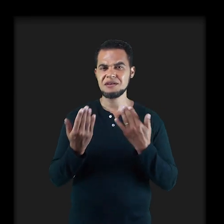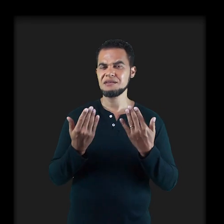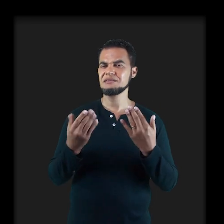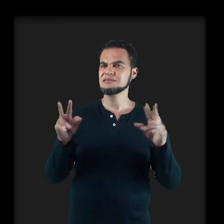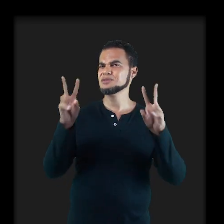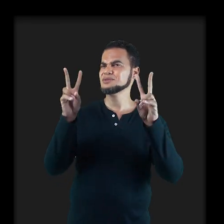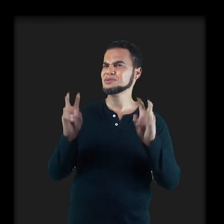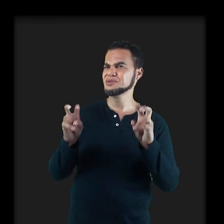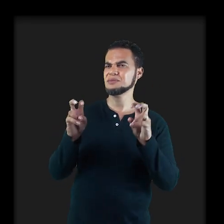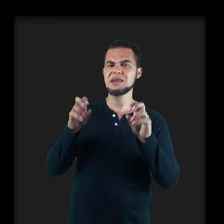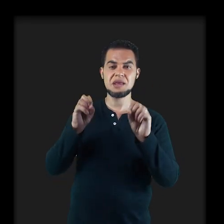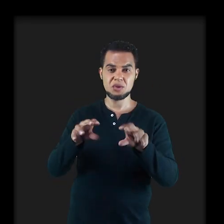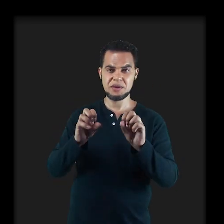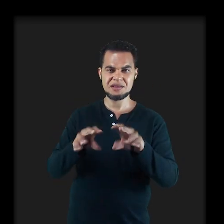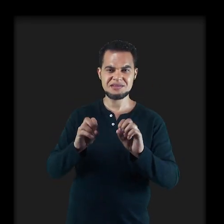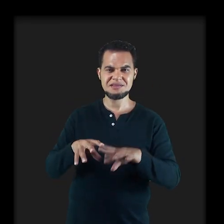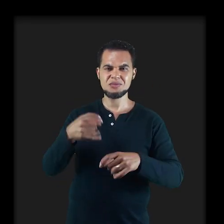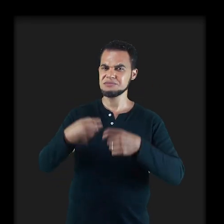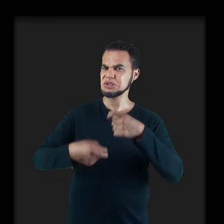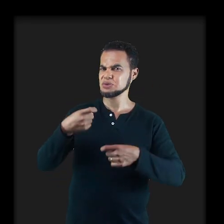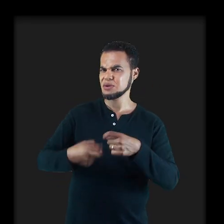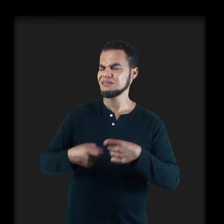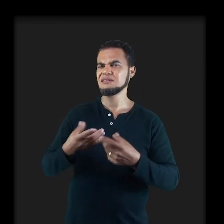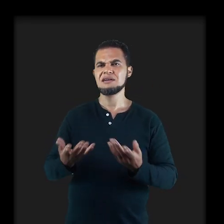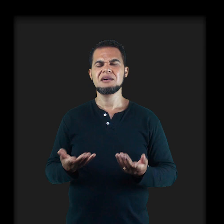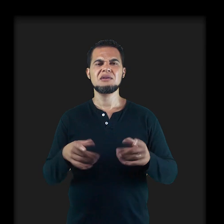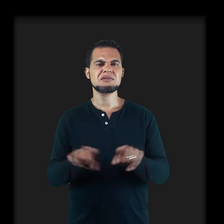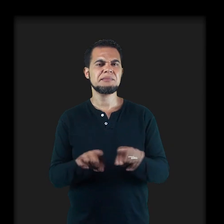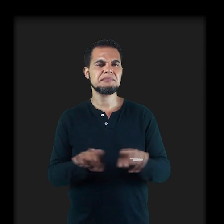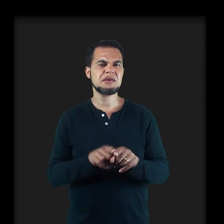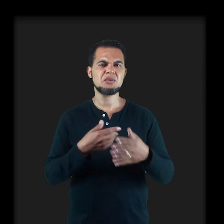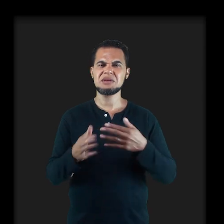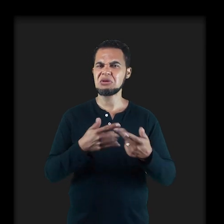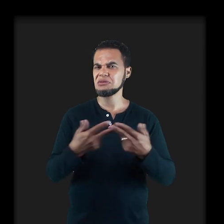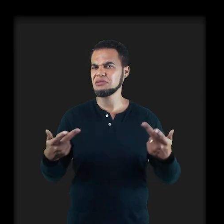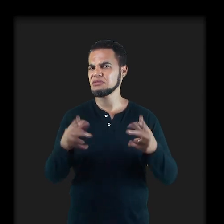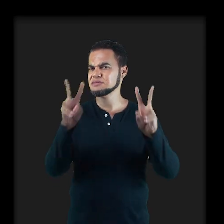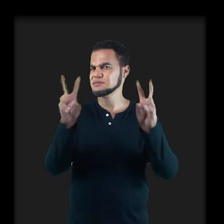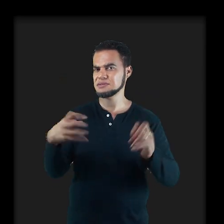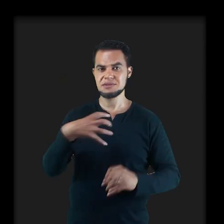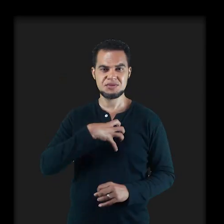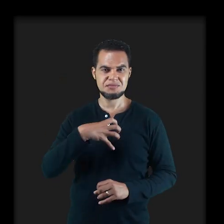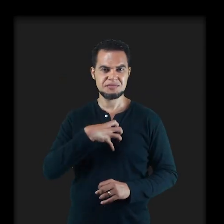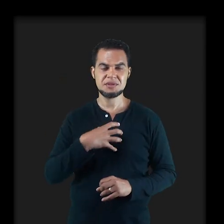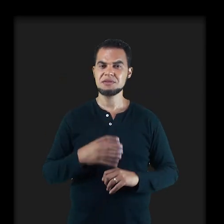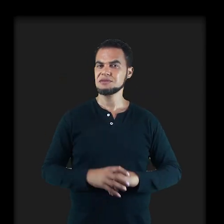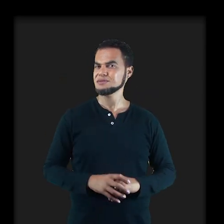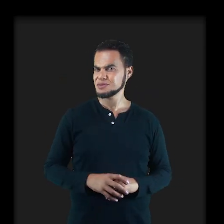conversa, não só sobre educação sexual, mas também sobre qualquer coisa, sobre